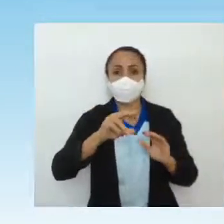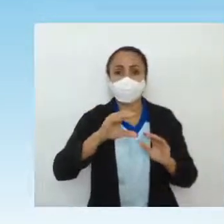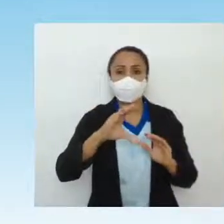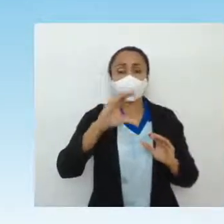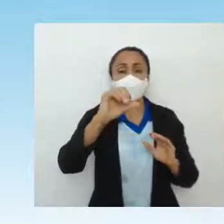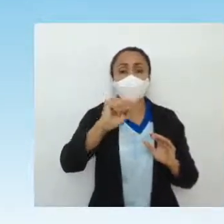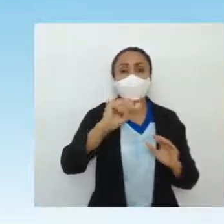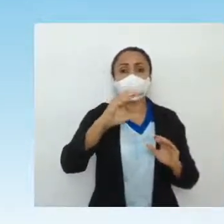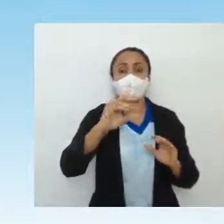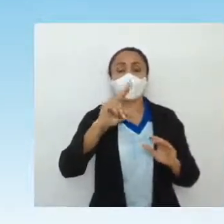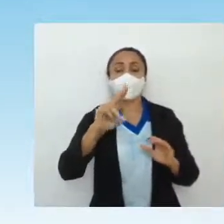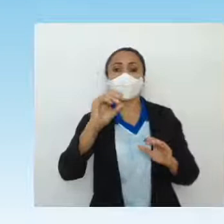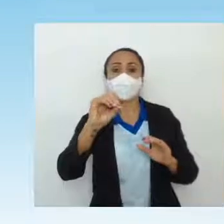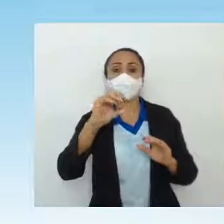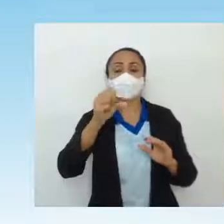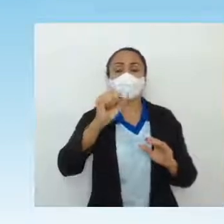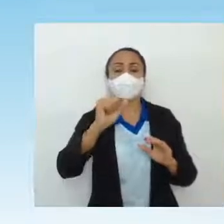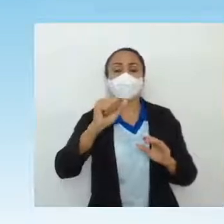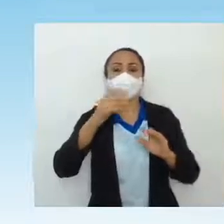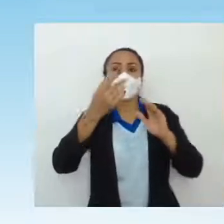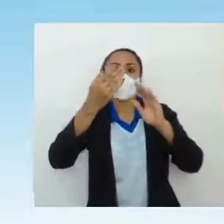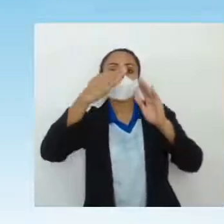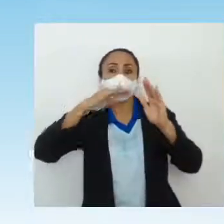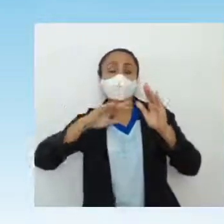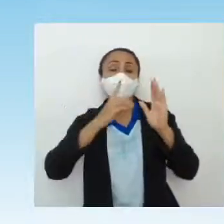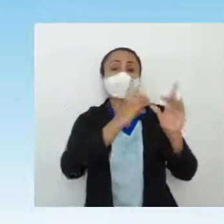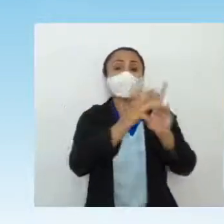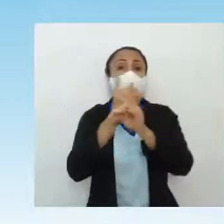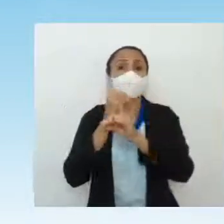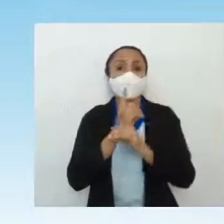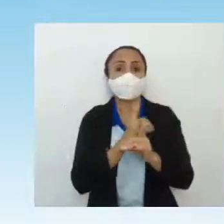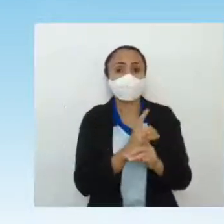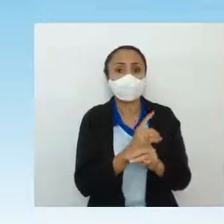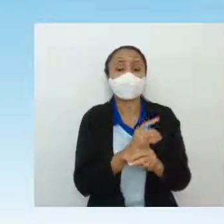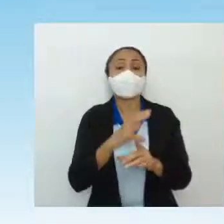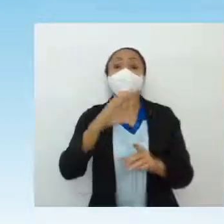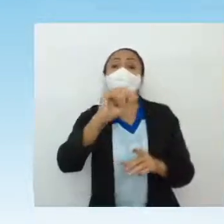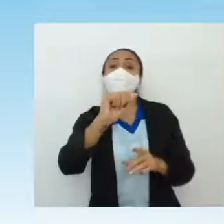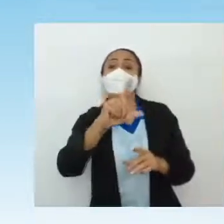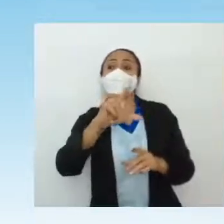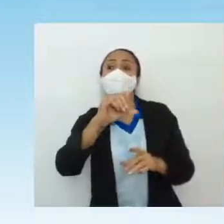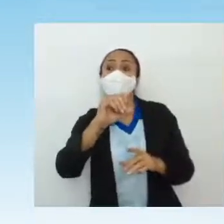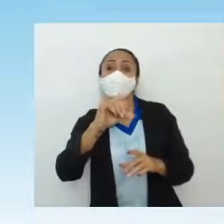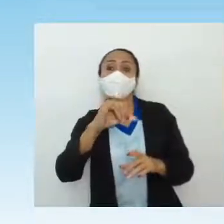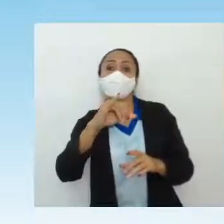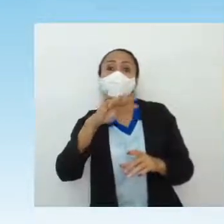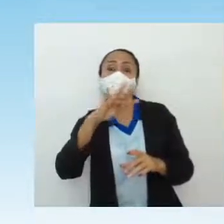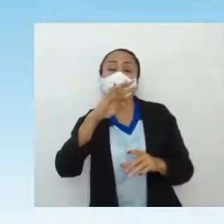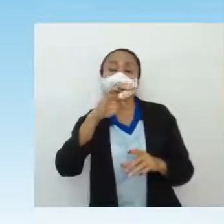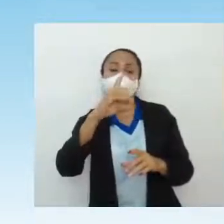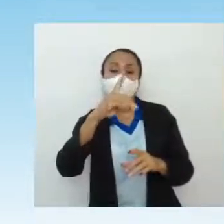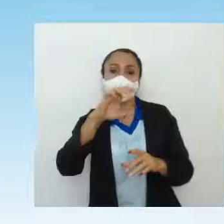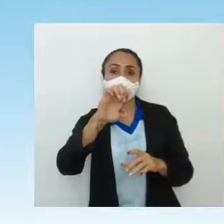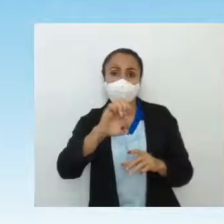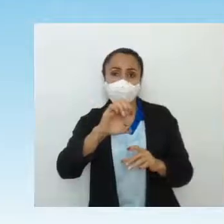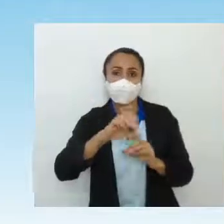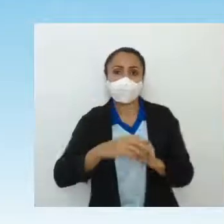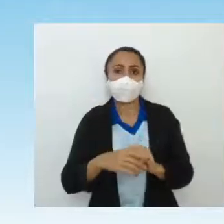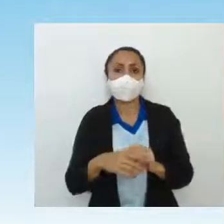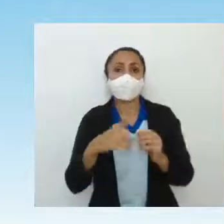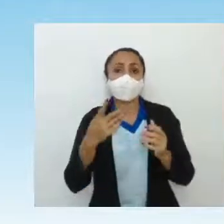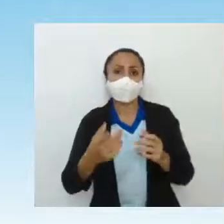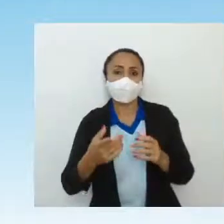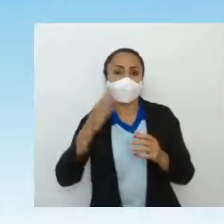abaixo ali da esclerótica, encontramos a caróide, que é uma película dotada de vasos